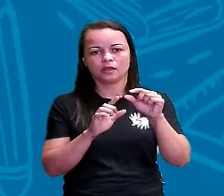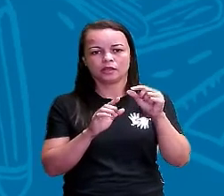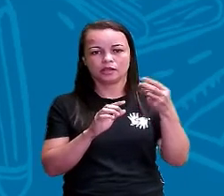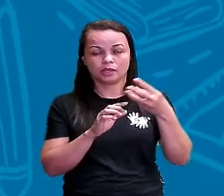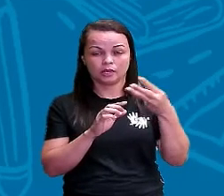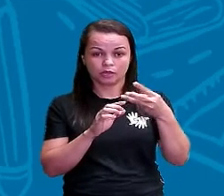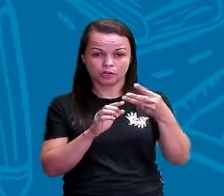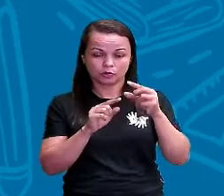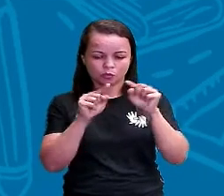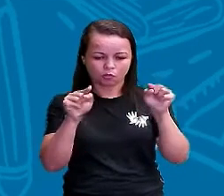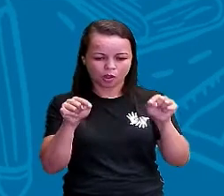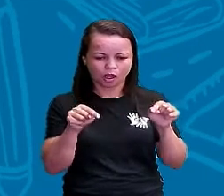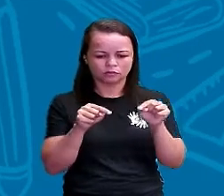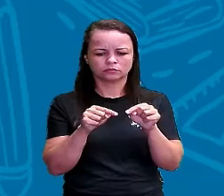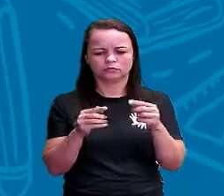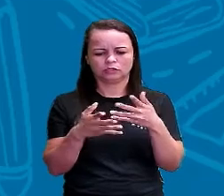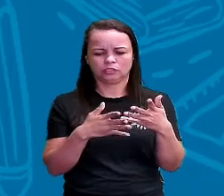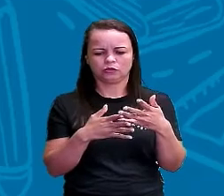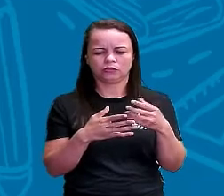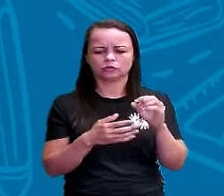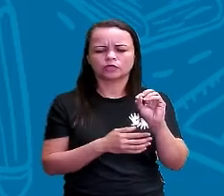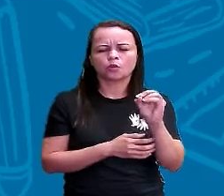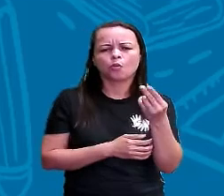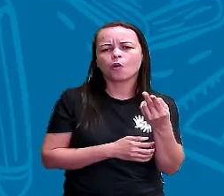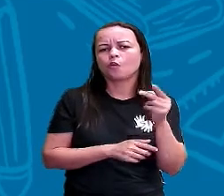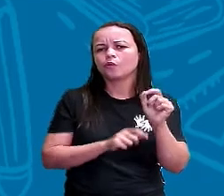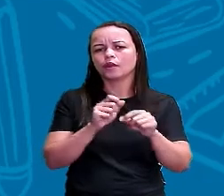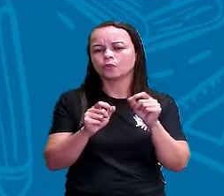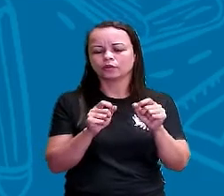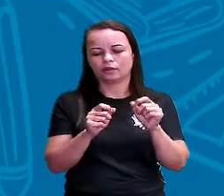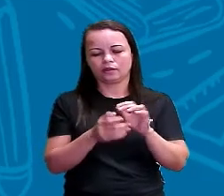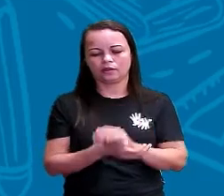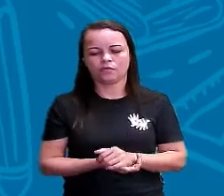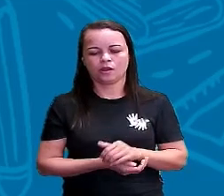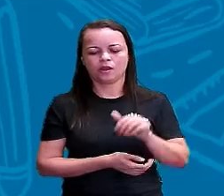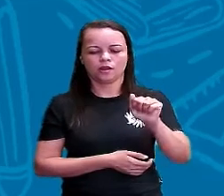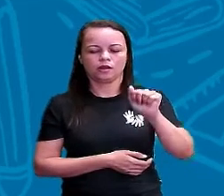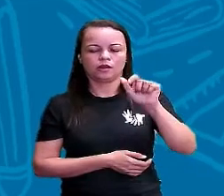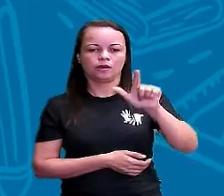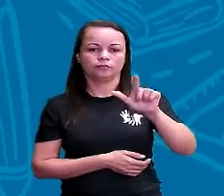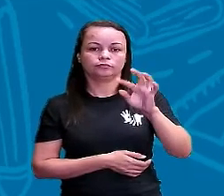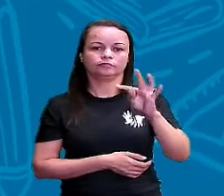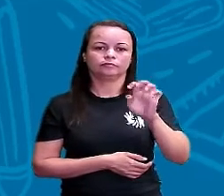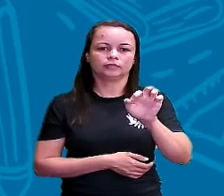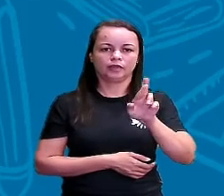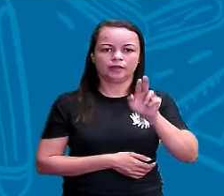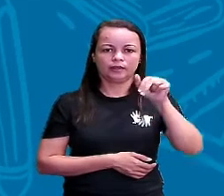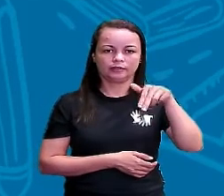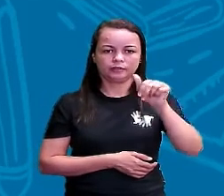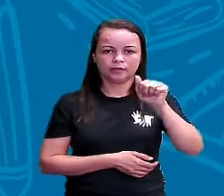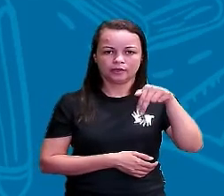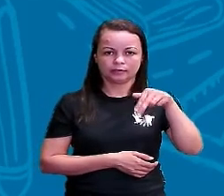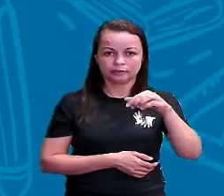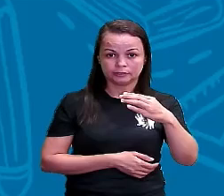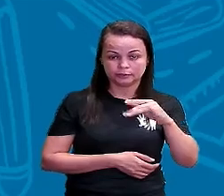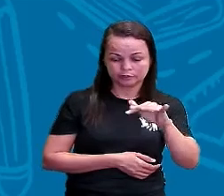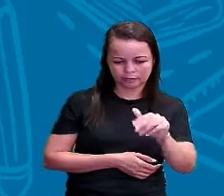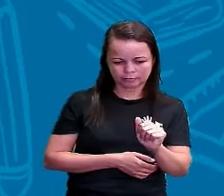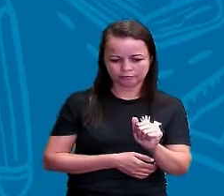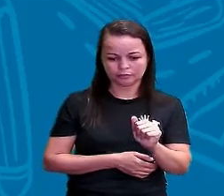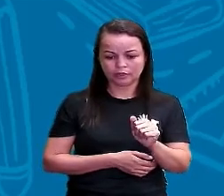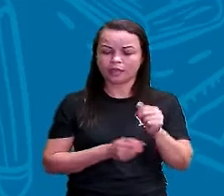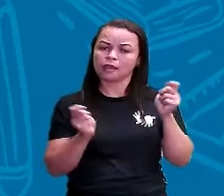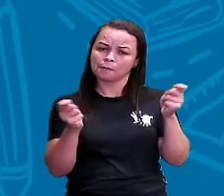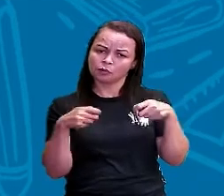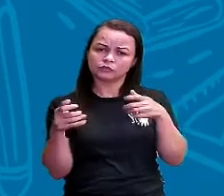dessa palavra ou, ele está indicando aí, ó, uma alternância, né? E é possível concluir que Mafalda, no primeiro quadrinho,